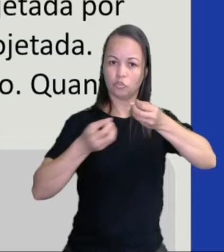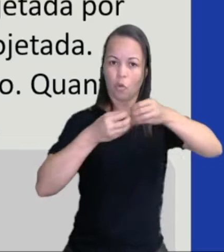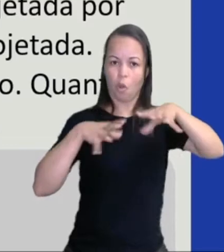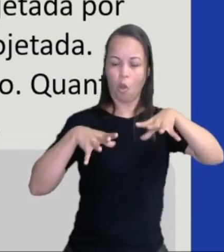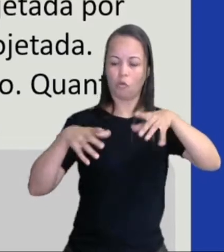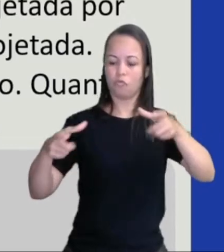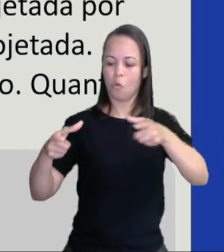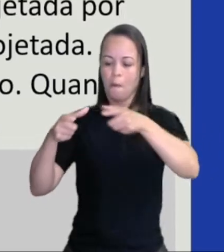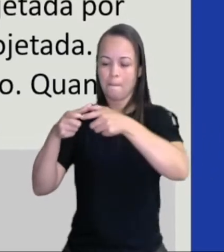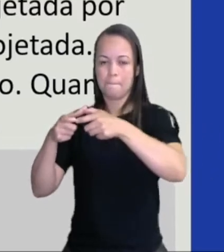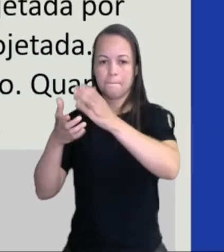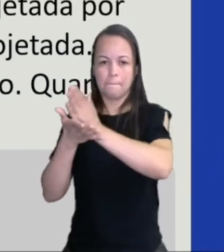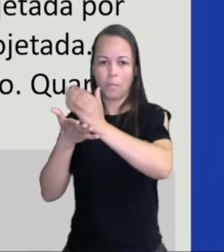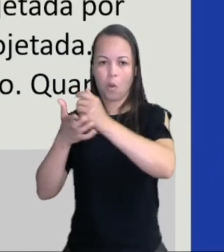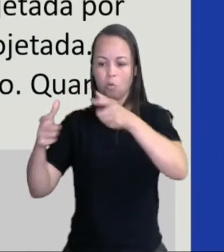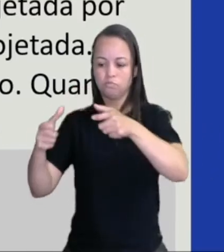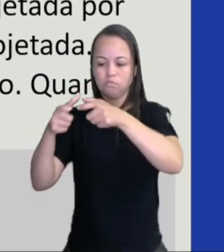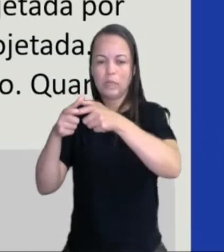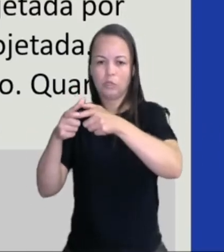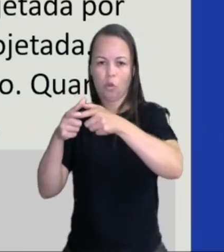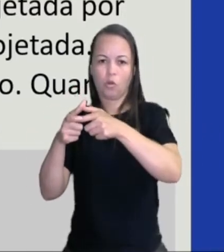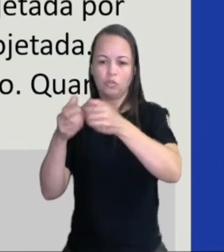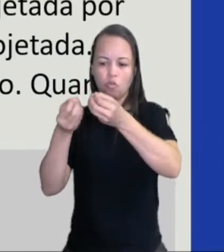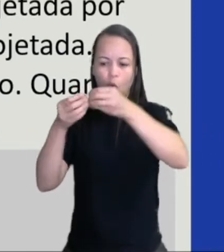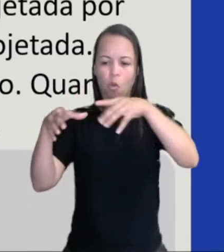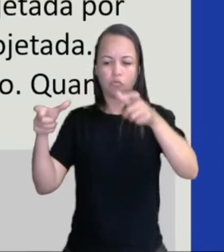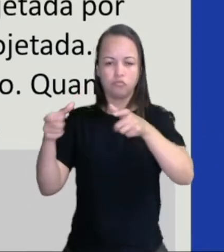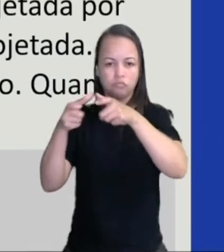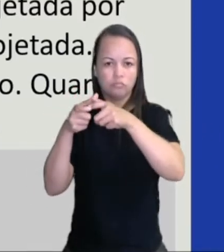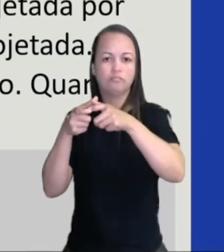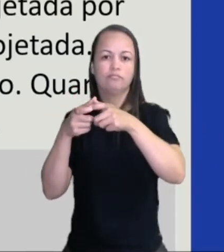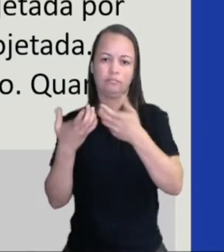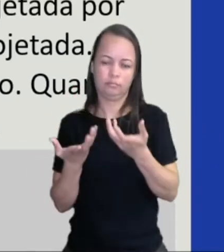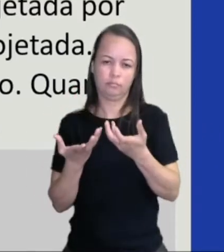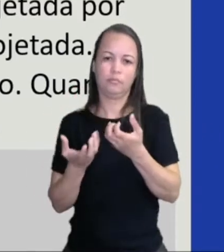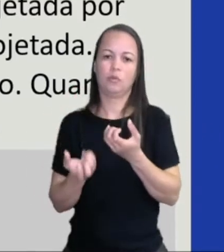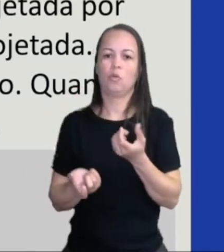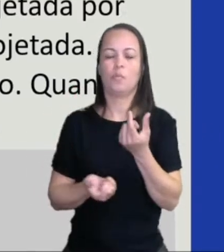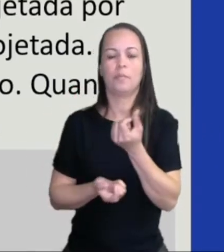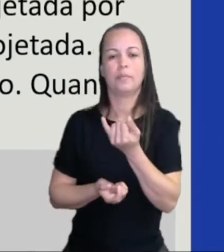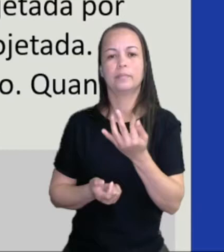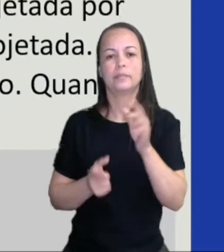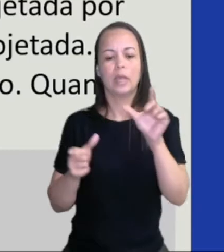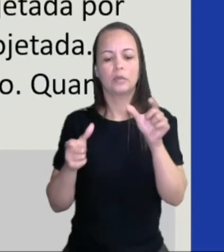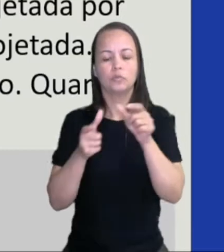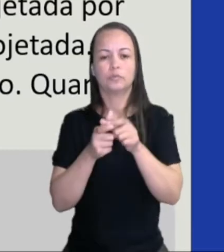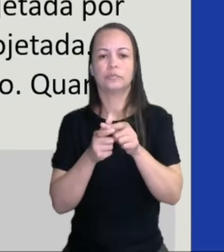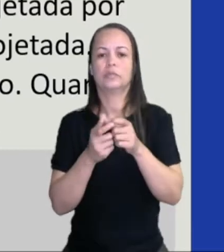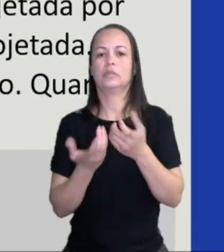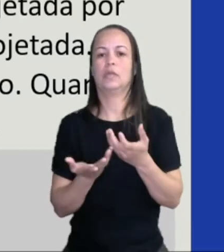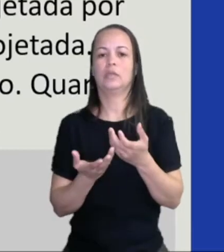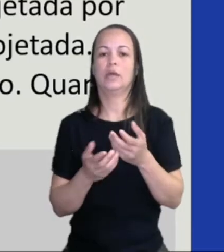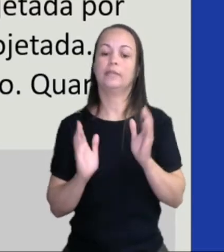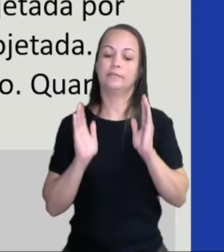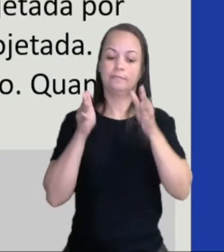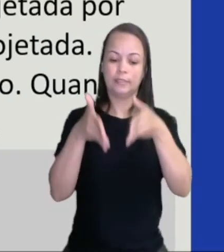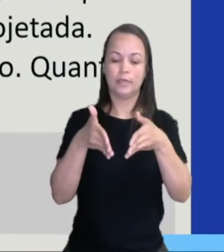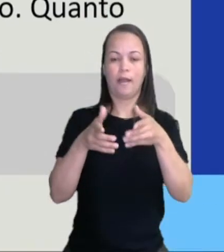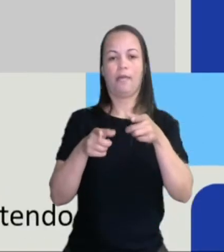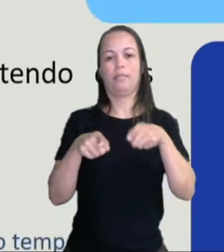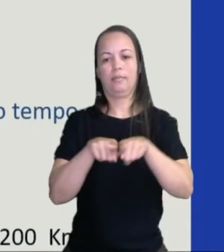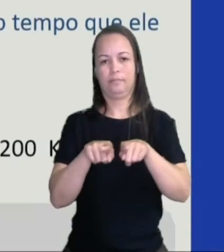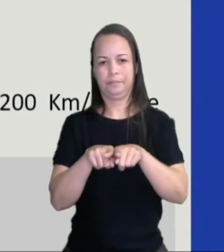aumenta a quantidade de ovos necessários. Diminuiu o tamanho do bolo, menos quantidade de ovo. Proporção direta